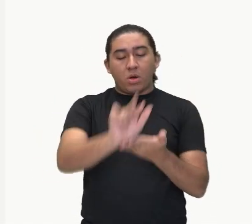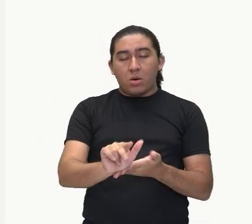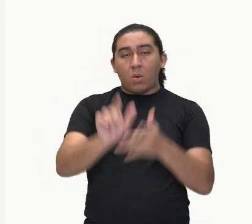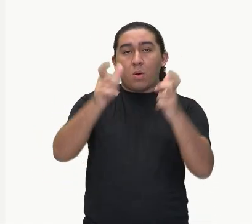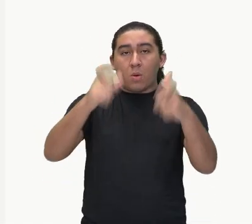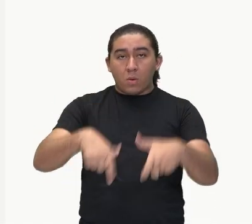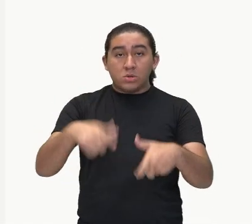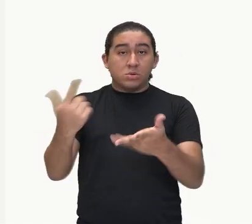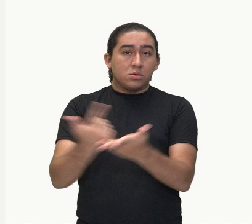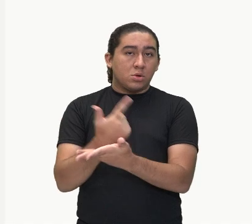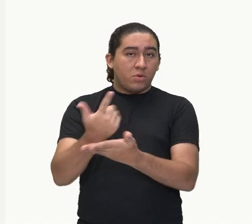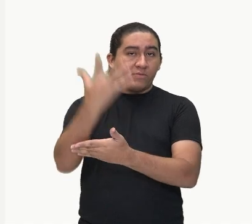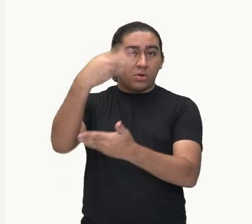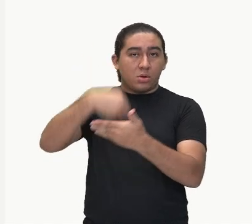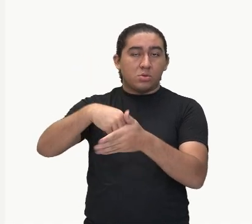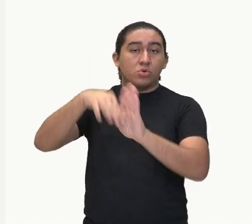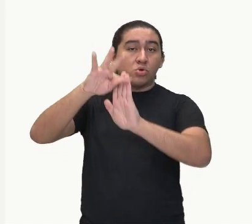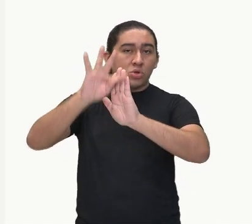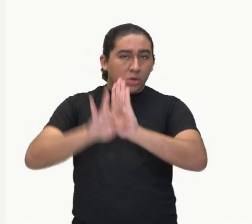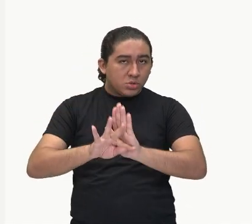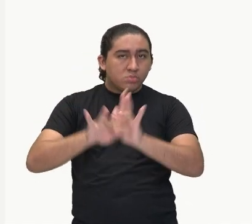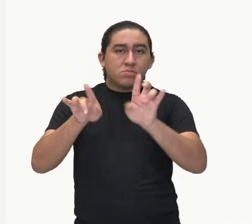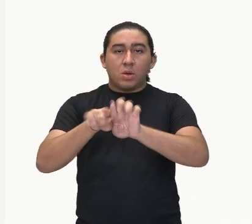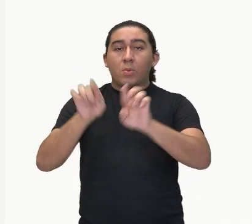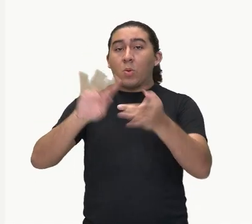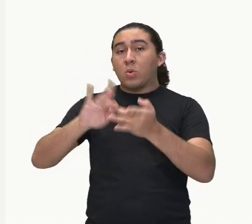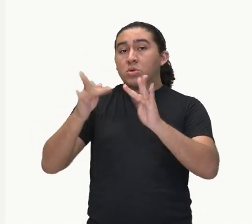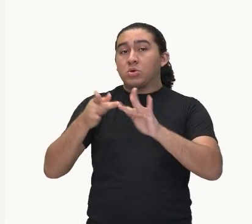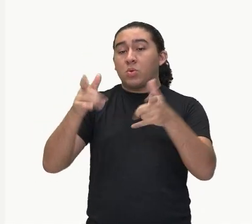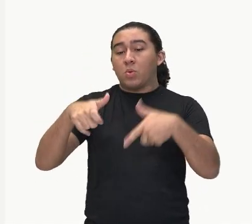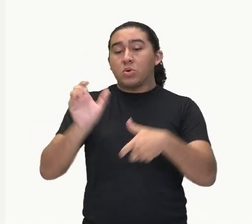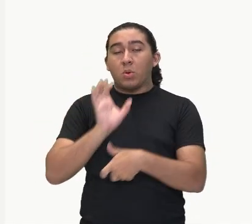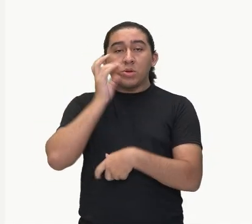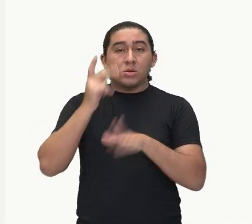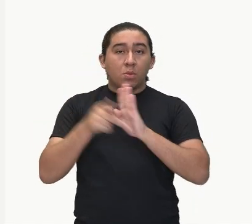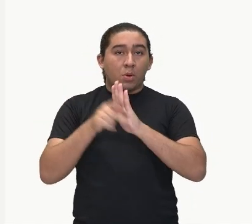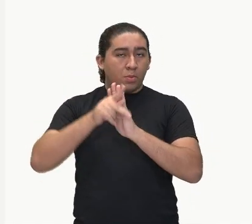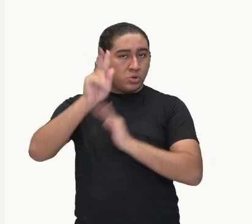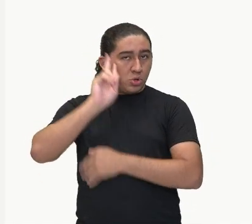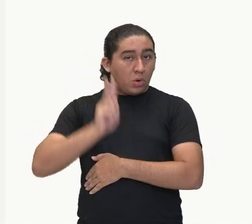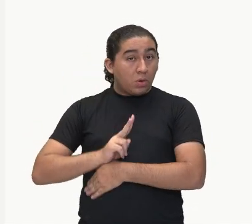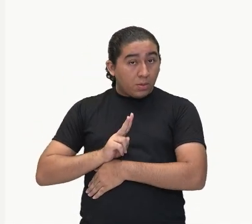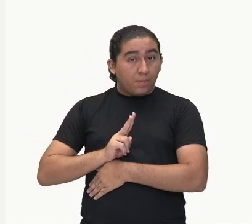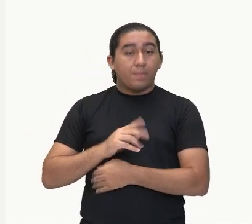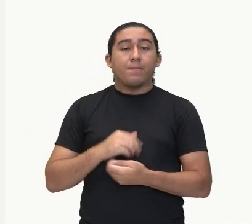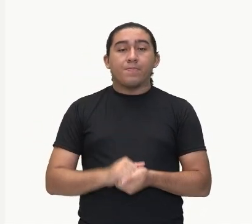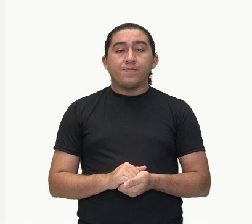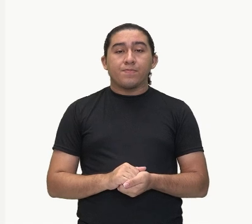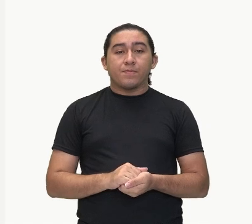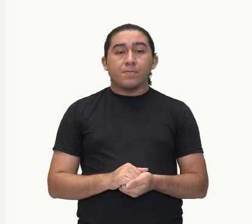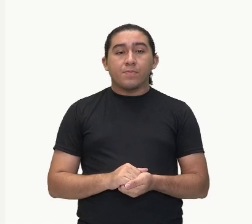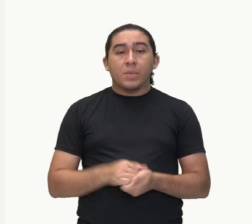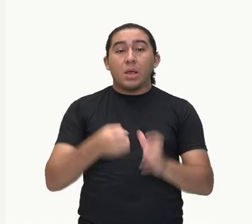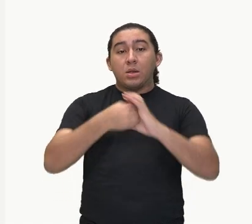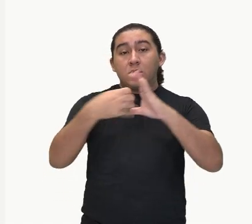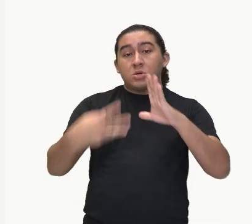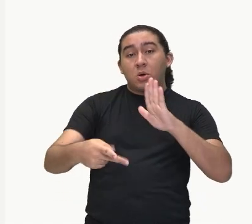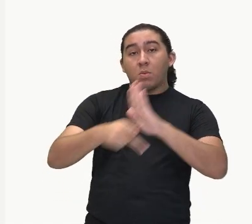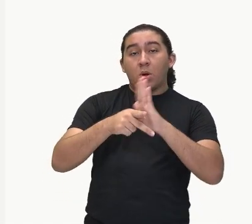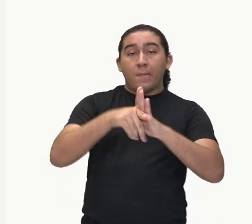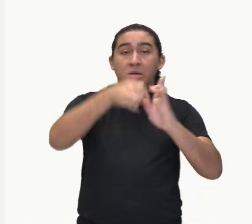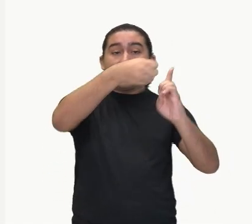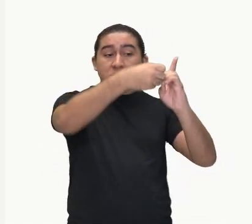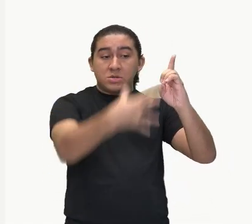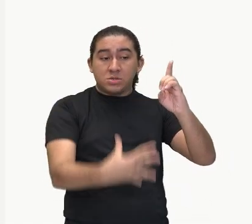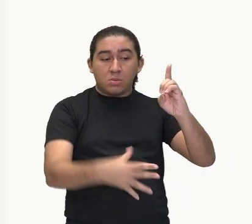nas suas obras, no seu contexto lá, né, onde se passa a história. Caráter descritivo, captar